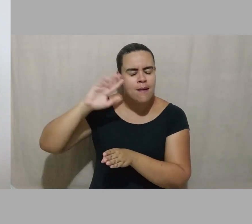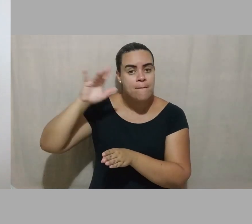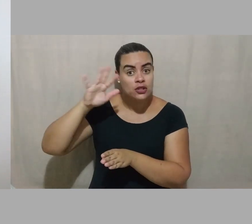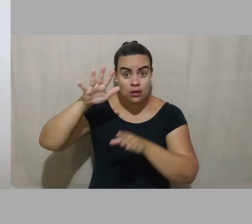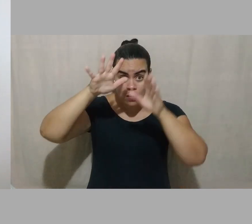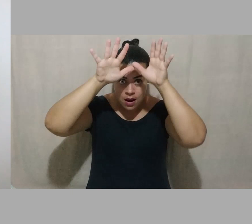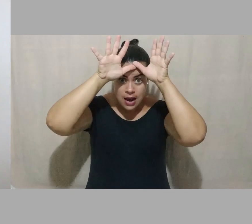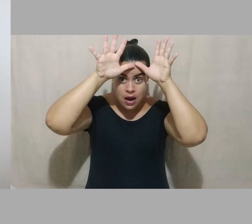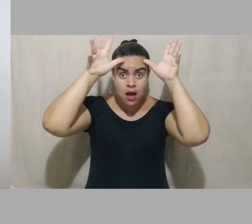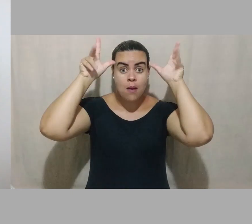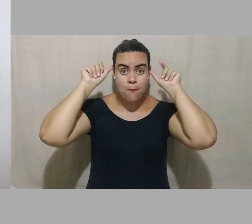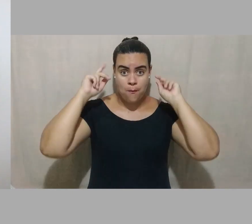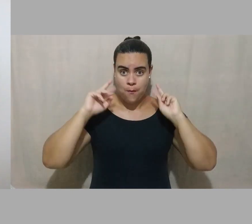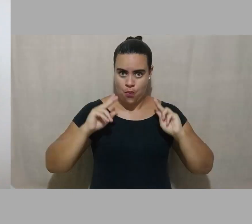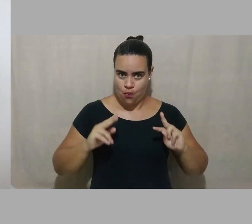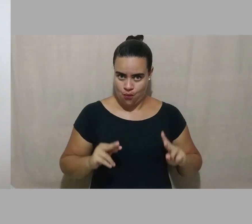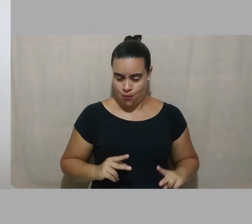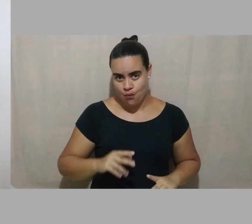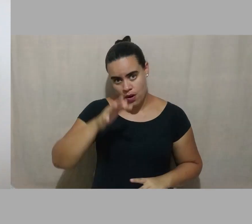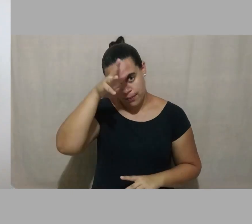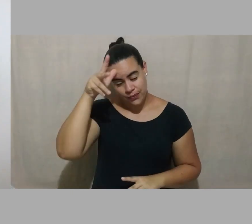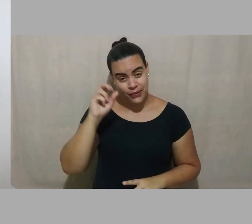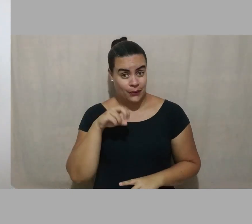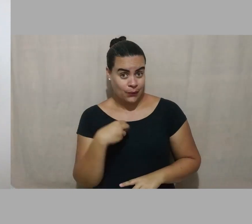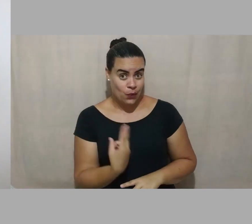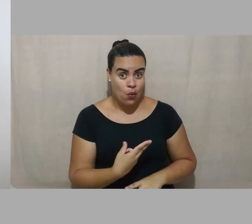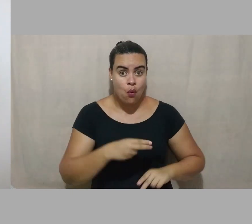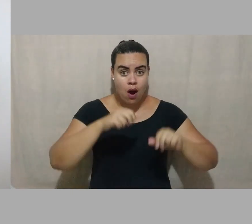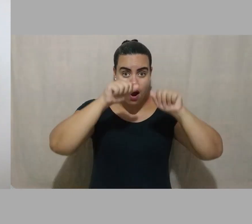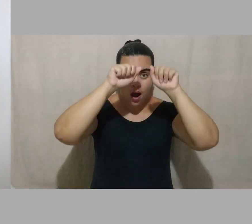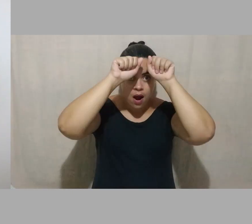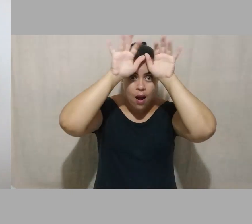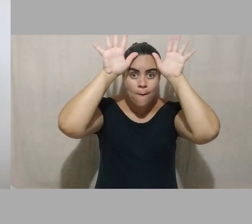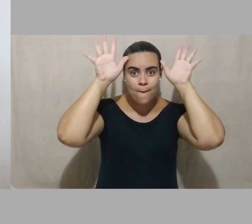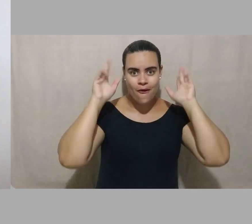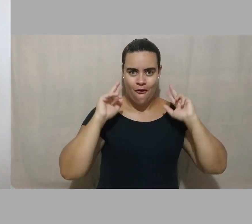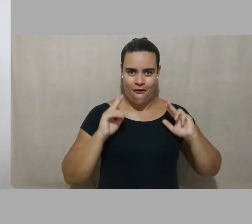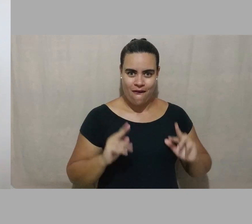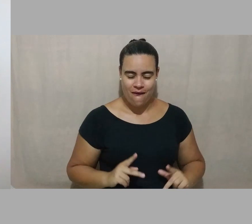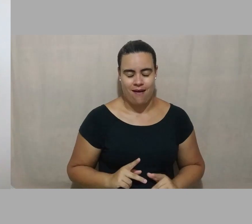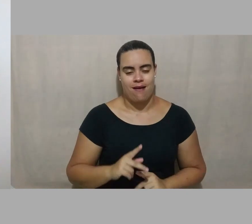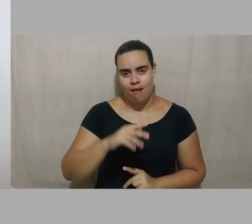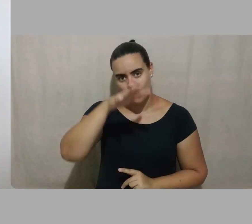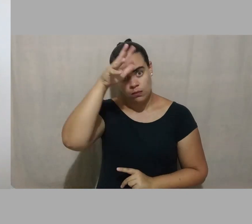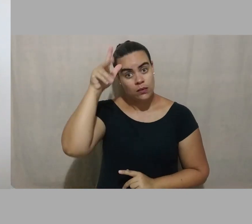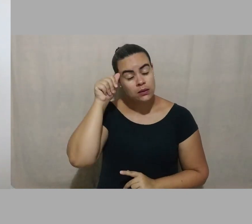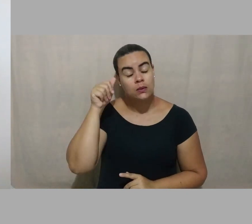esse imaginário caboclo amazônico, ou cabocla amazônica. E é importante aqui, rapidamente,